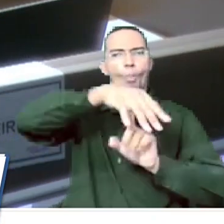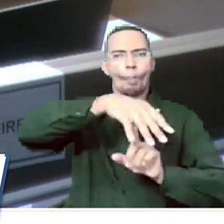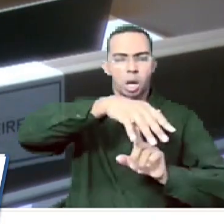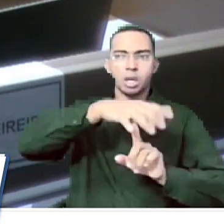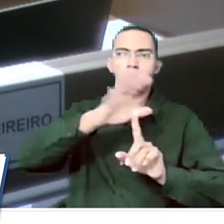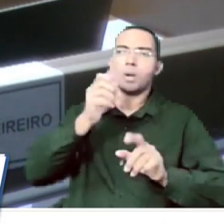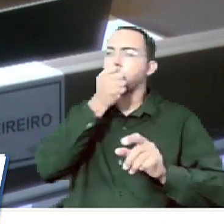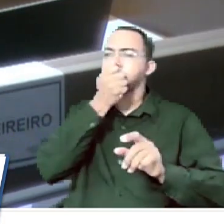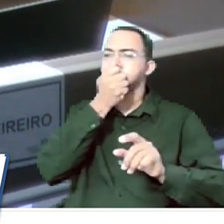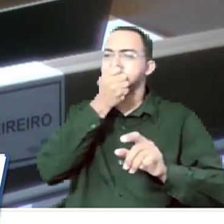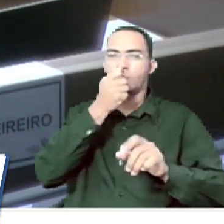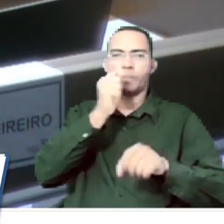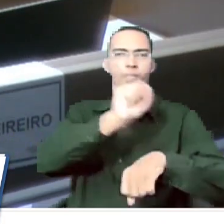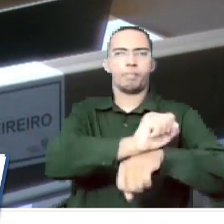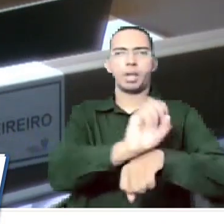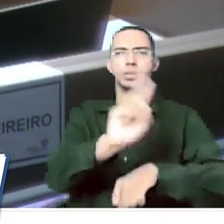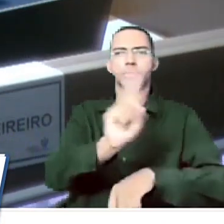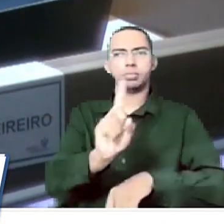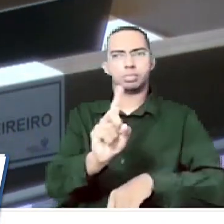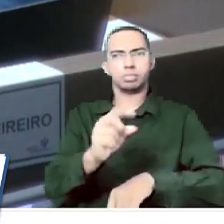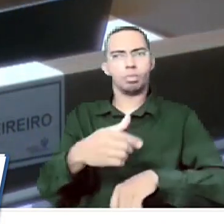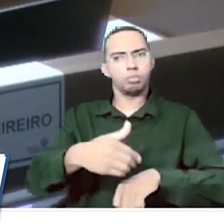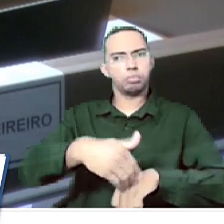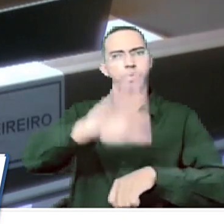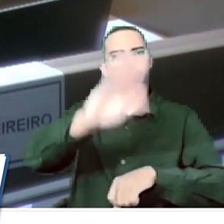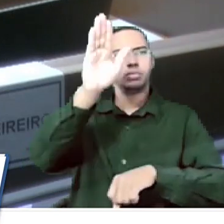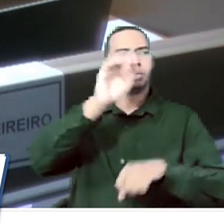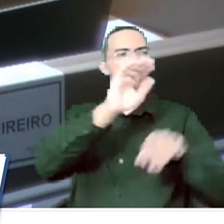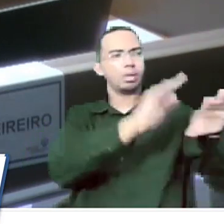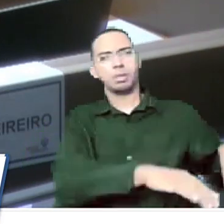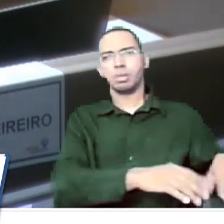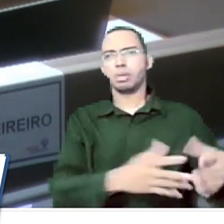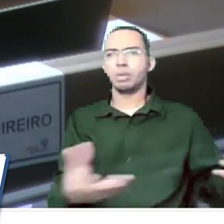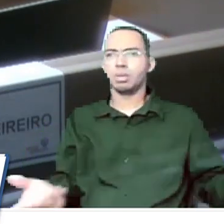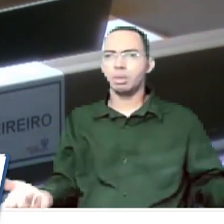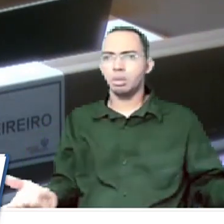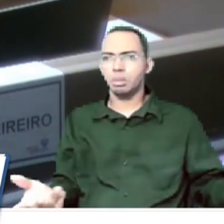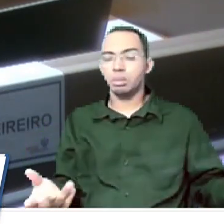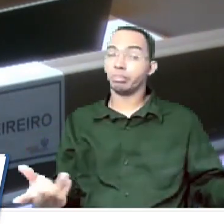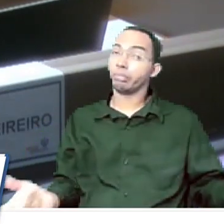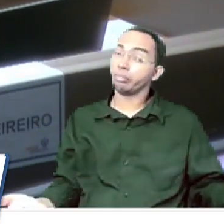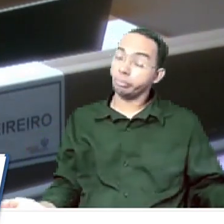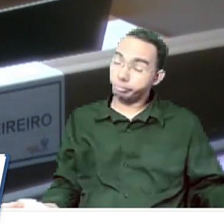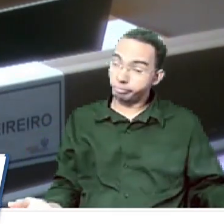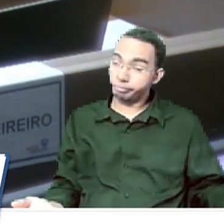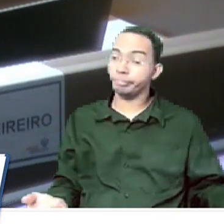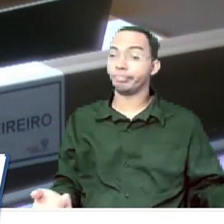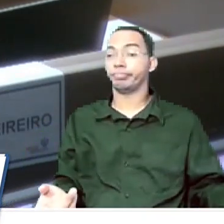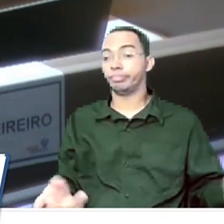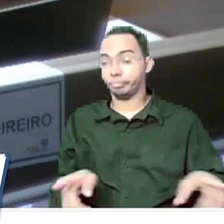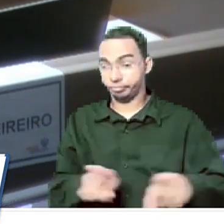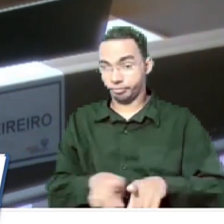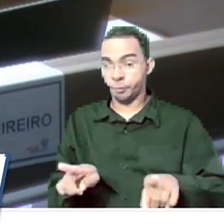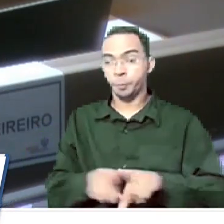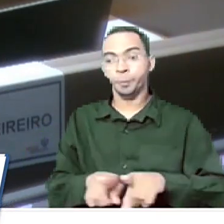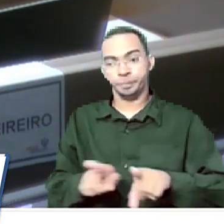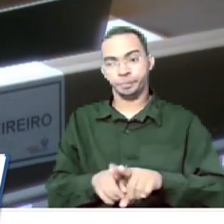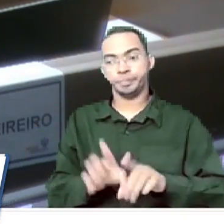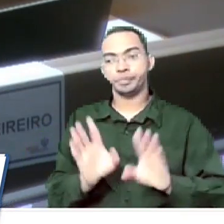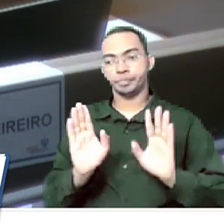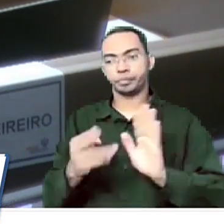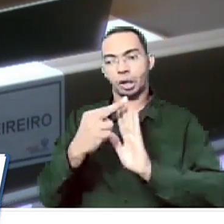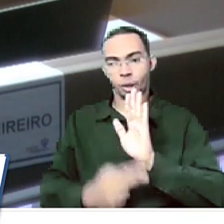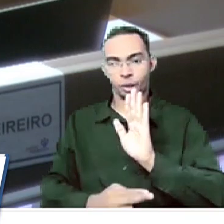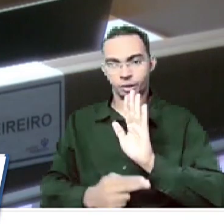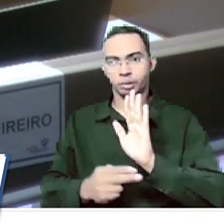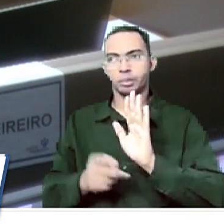não param. Não param, vai embora e deixa o passageiro para trás. Então, inclusive, eu vou fazer um requerimento, vou lá conversar